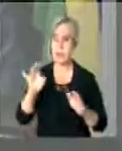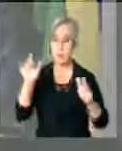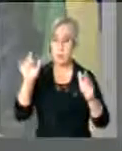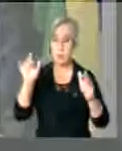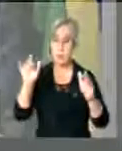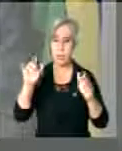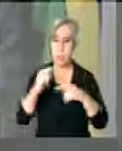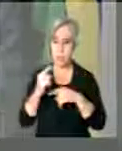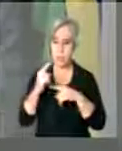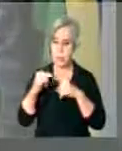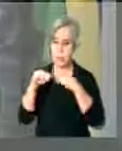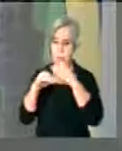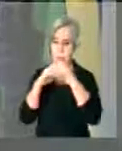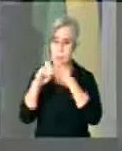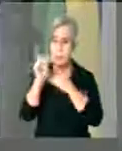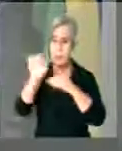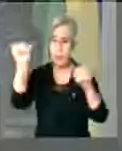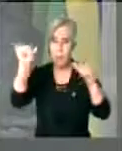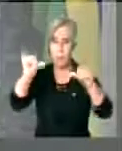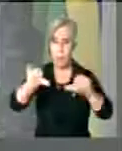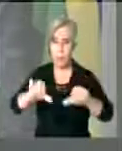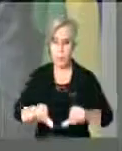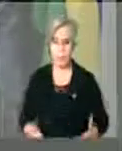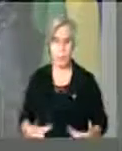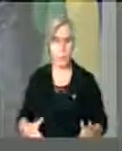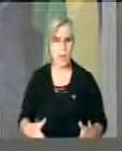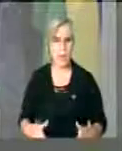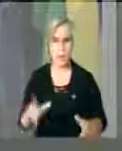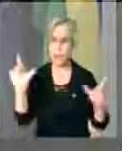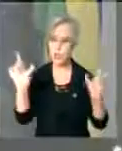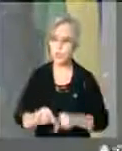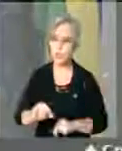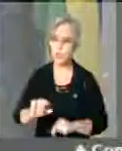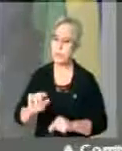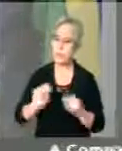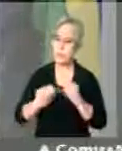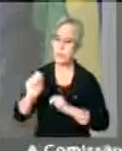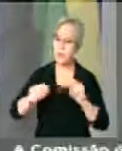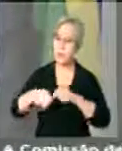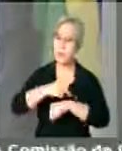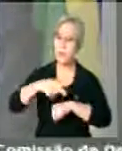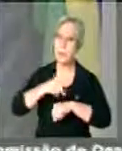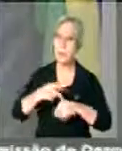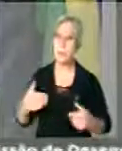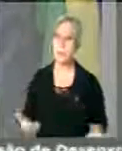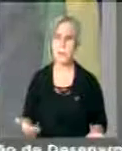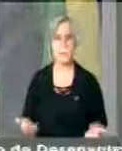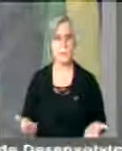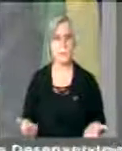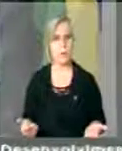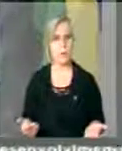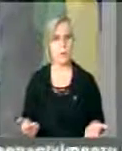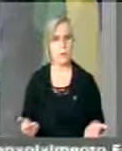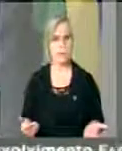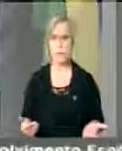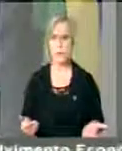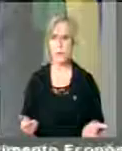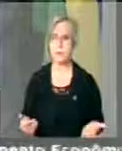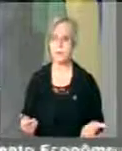crescer, ela regride. Regrediu a economia, senhor Lula, senhora Dilma, senhor